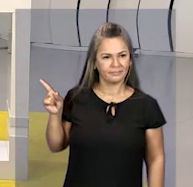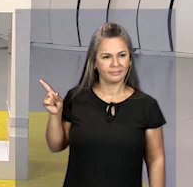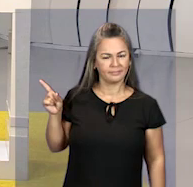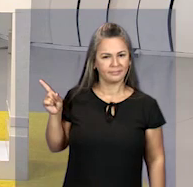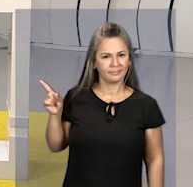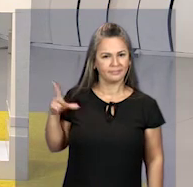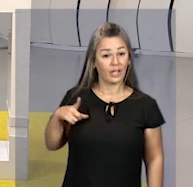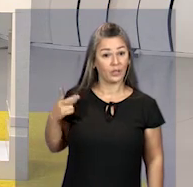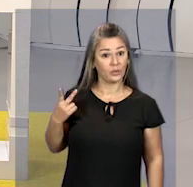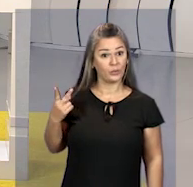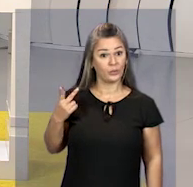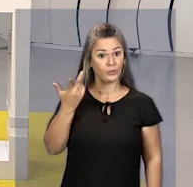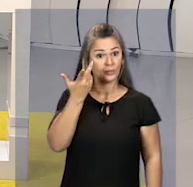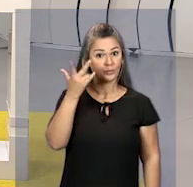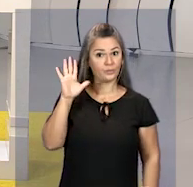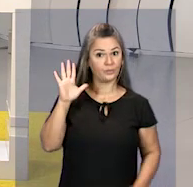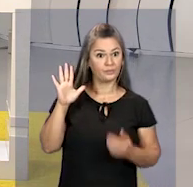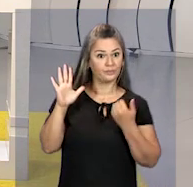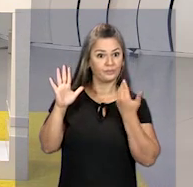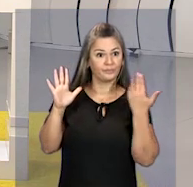Tenho outra árvore.